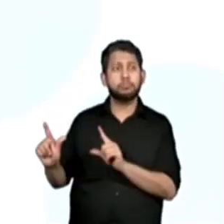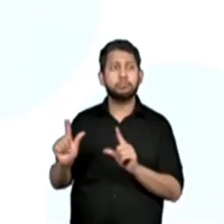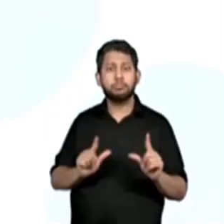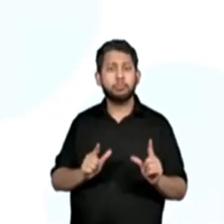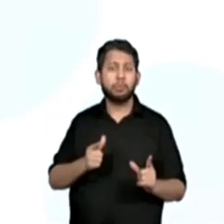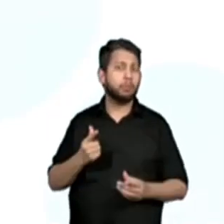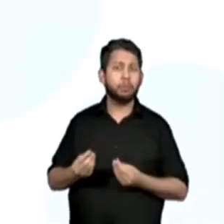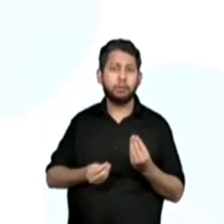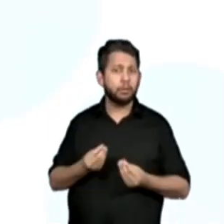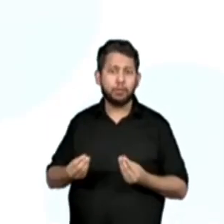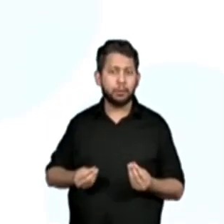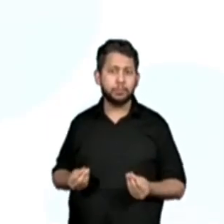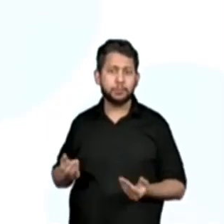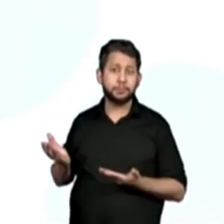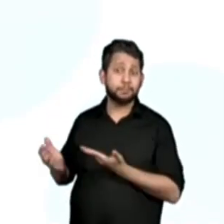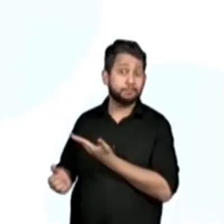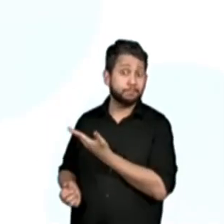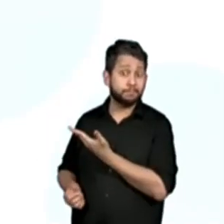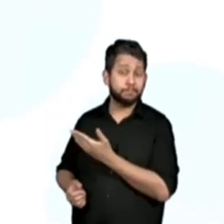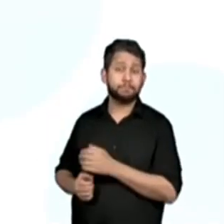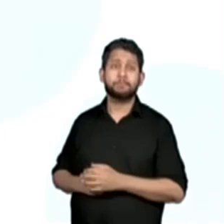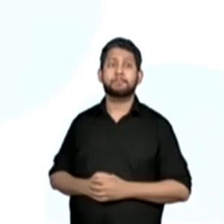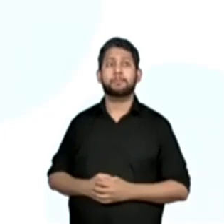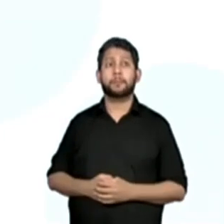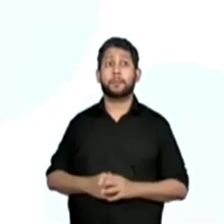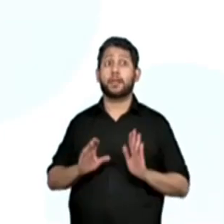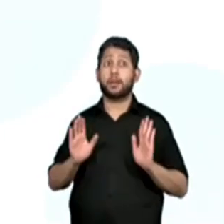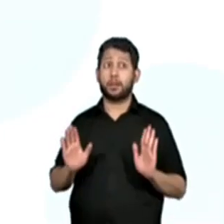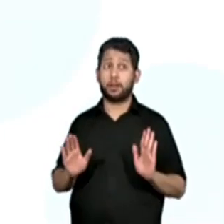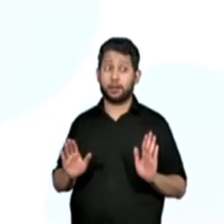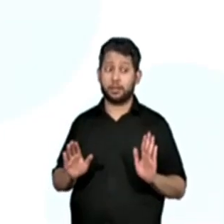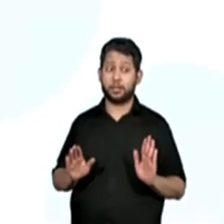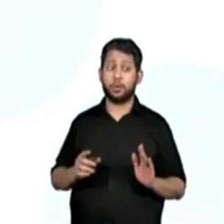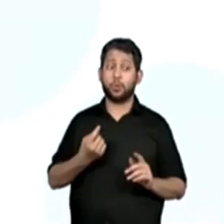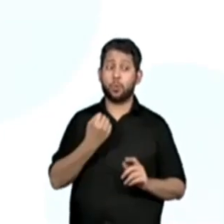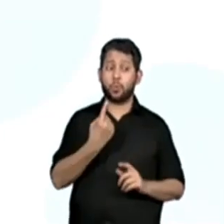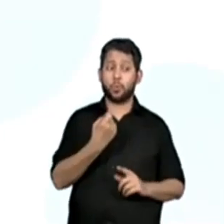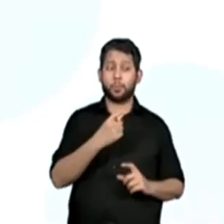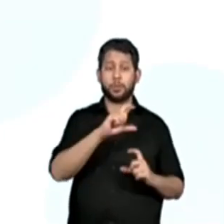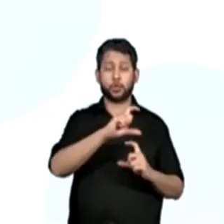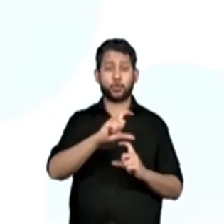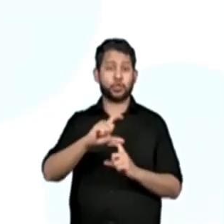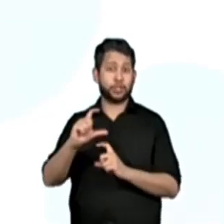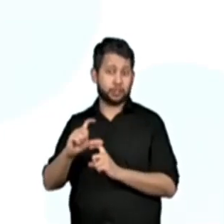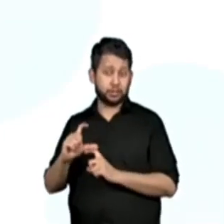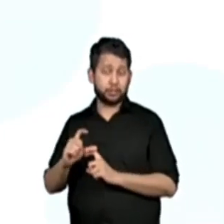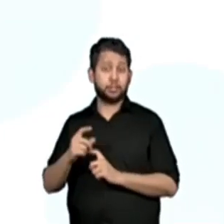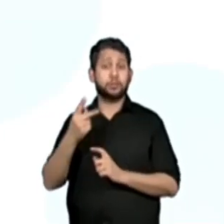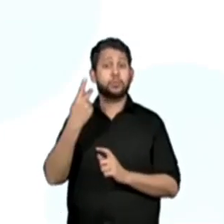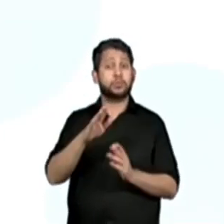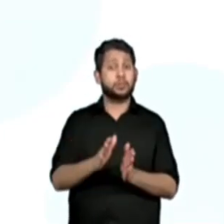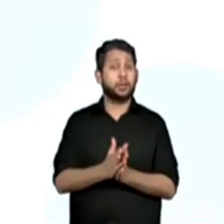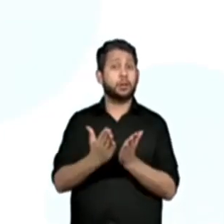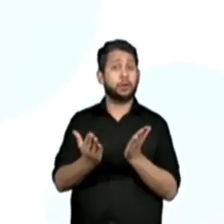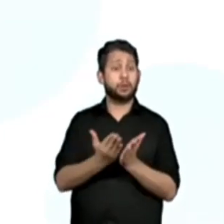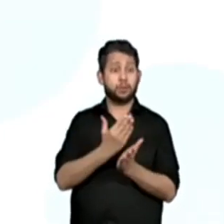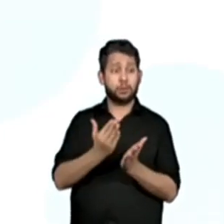tirinhas? Aqui, no caso, eu vou tirar o plural, porque só temos, no seu material está no